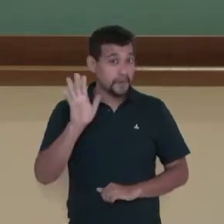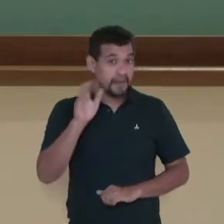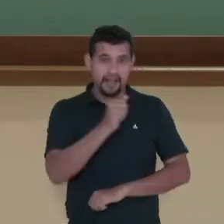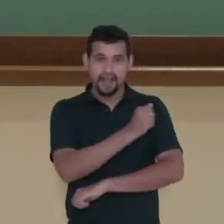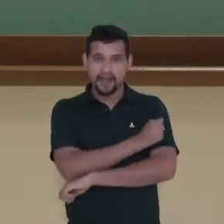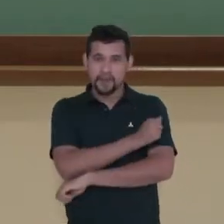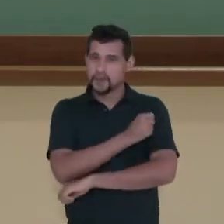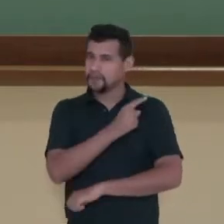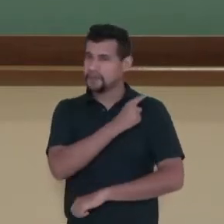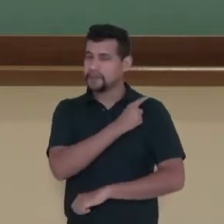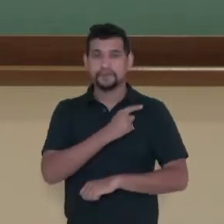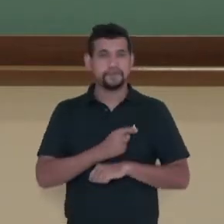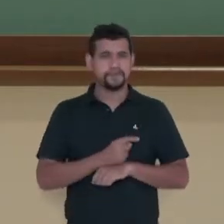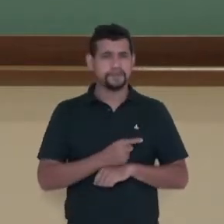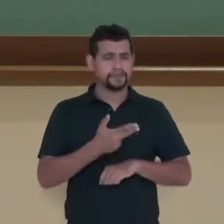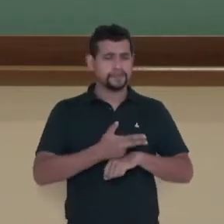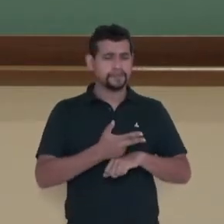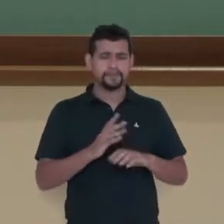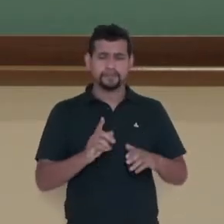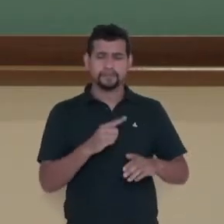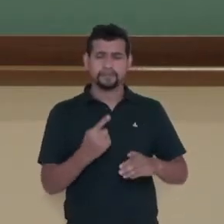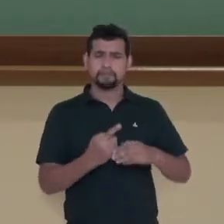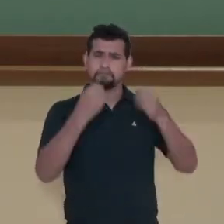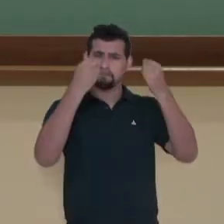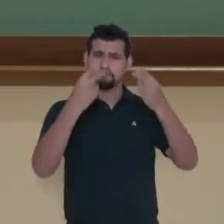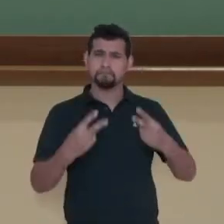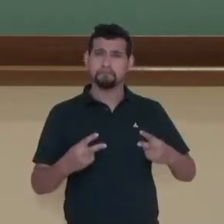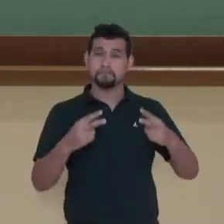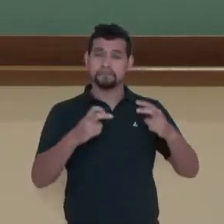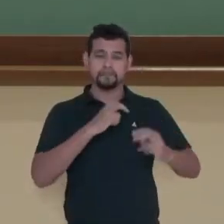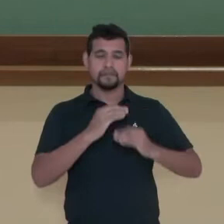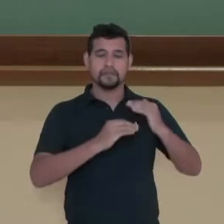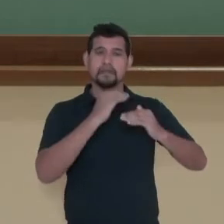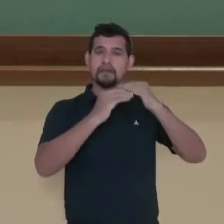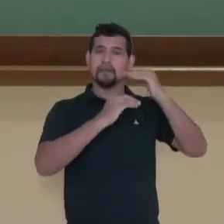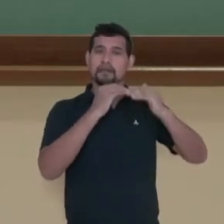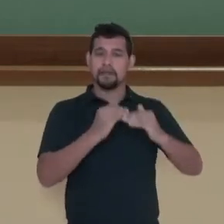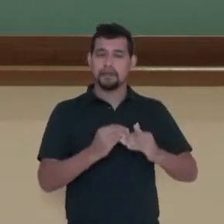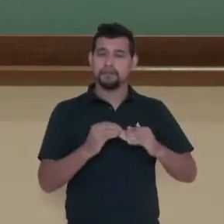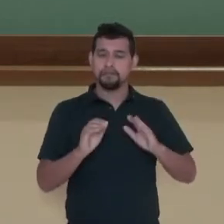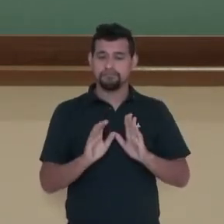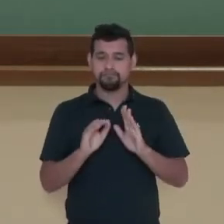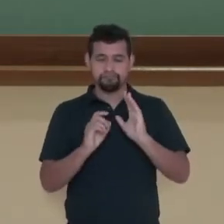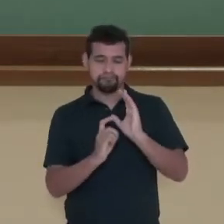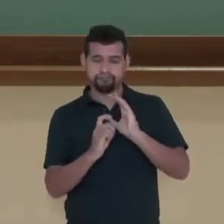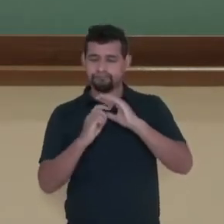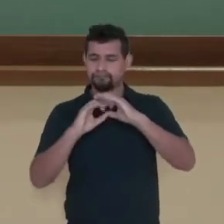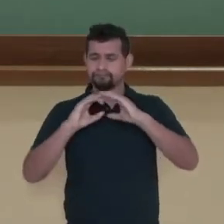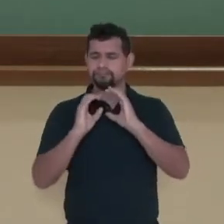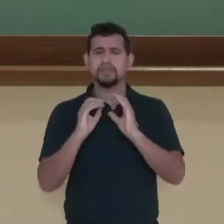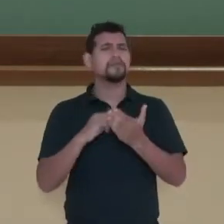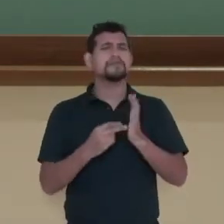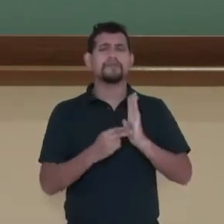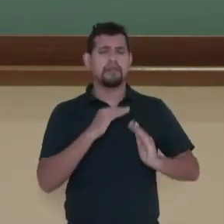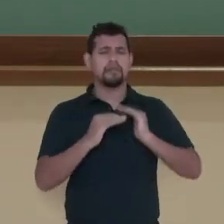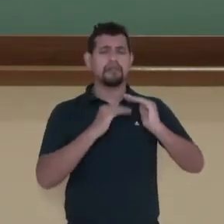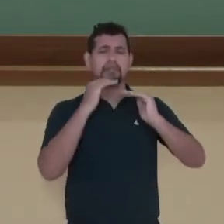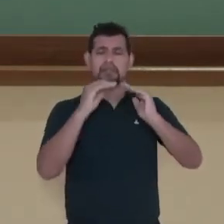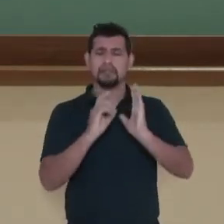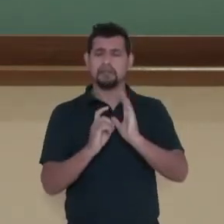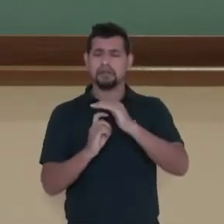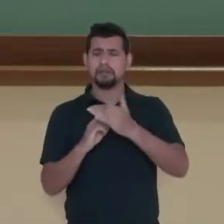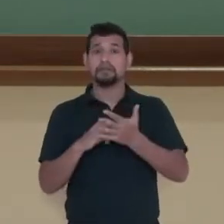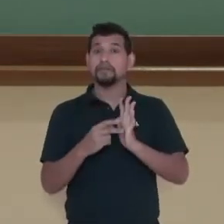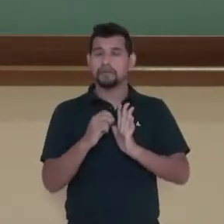estudantes da primeira série. Nesse vídeo nós vamos falar sobre desenvolvimento embrionário. Então, o que é o desenvolvimento embrionário?